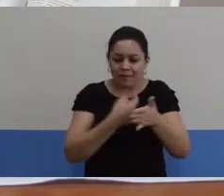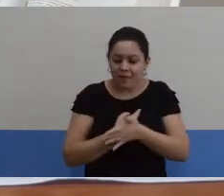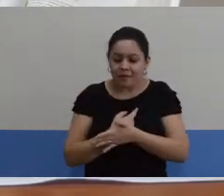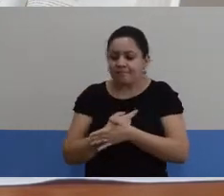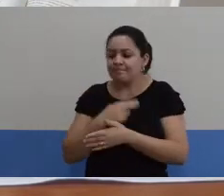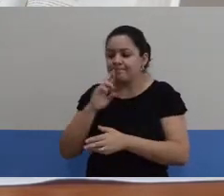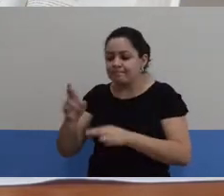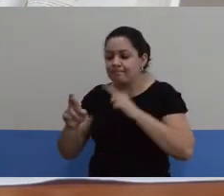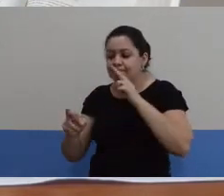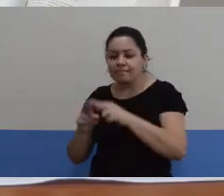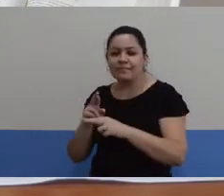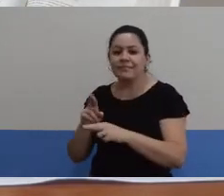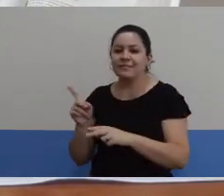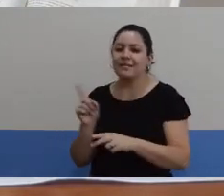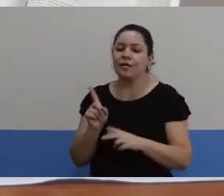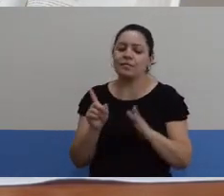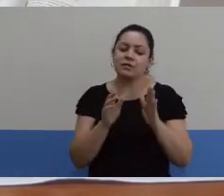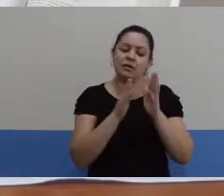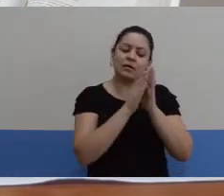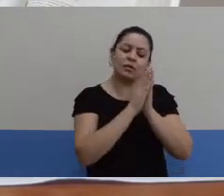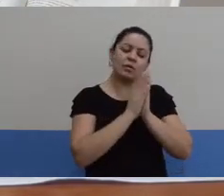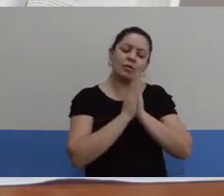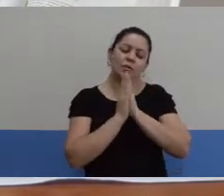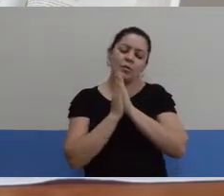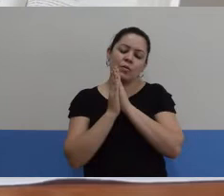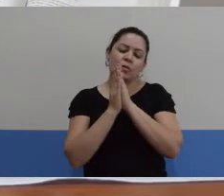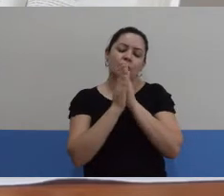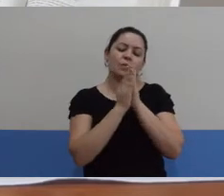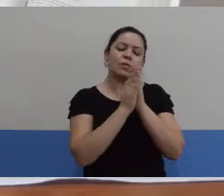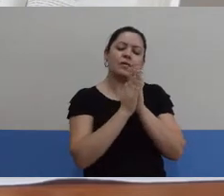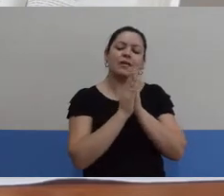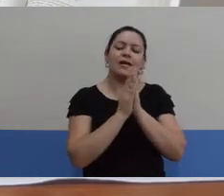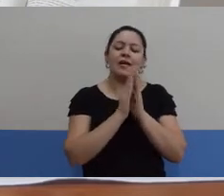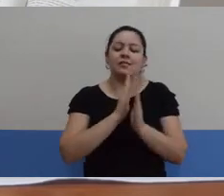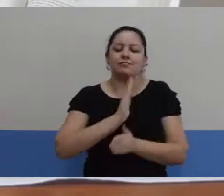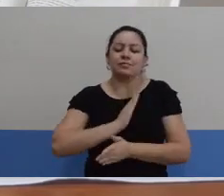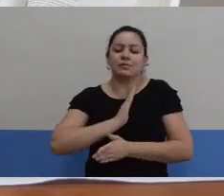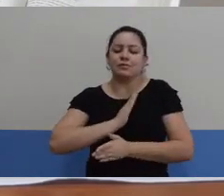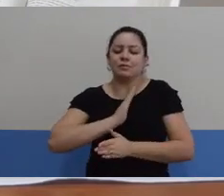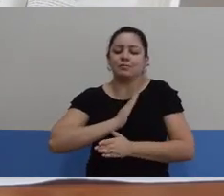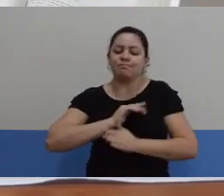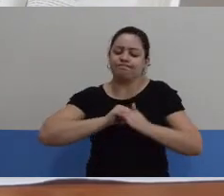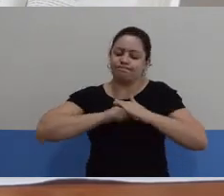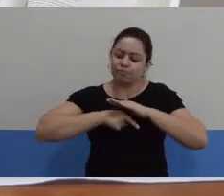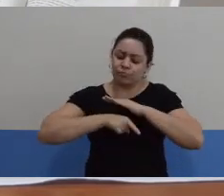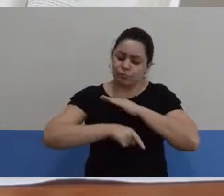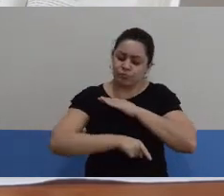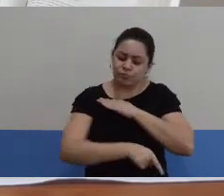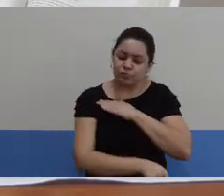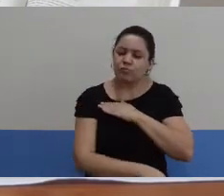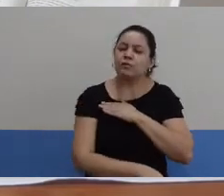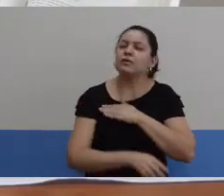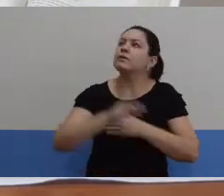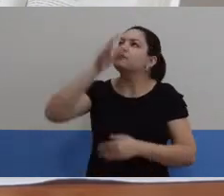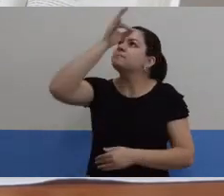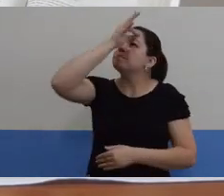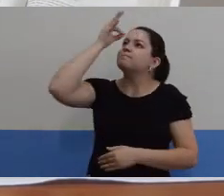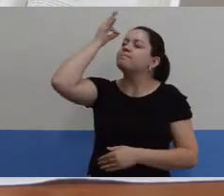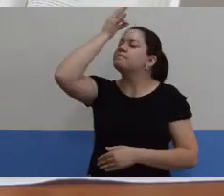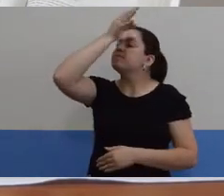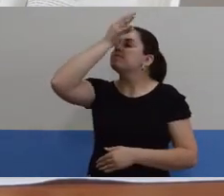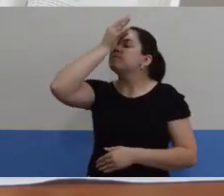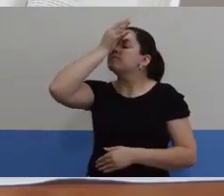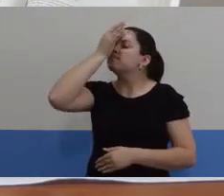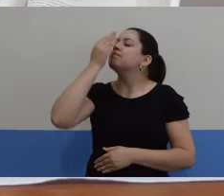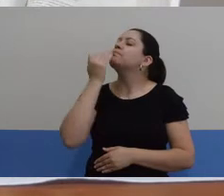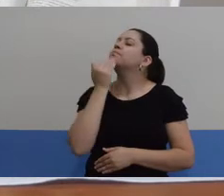ser oracional. É um momento de profunda espiritualidade. Eu devo invocar o Espírito Santo.